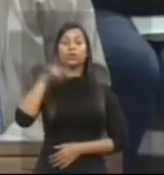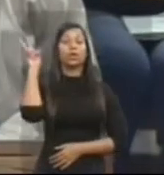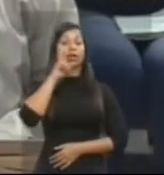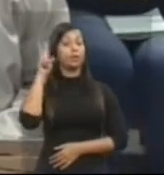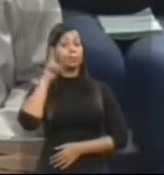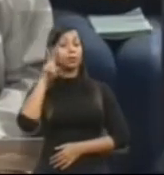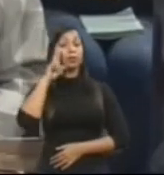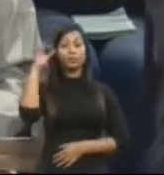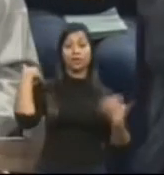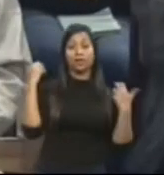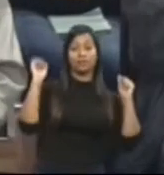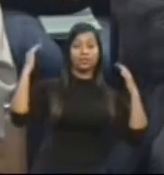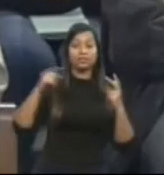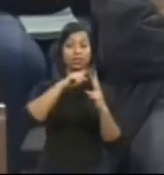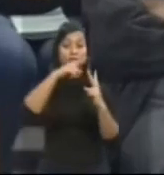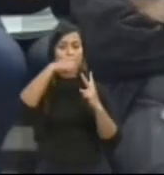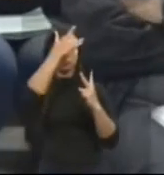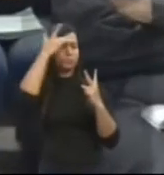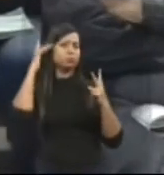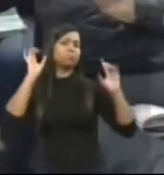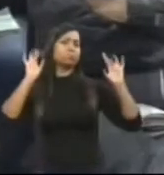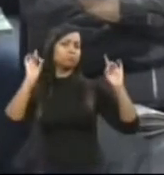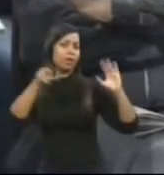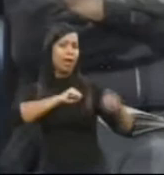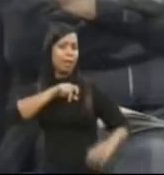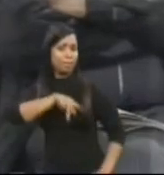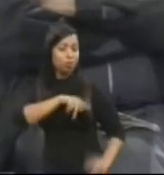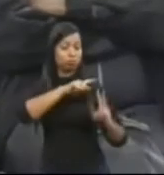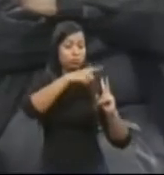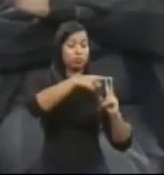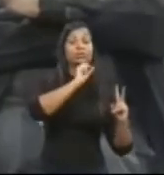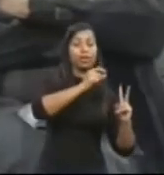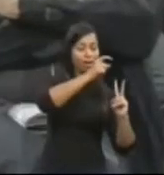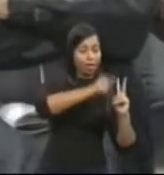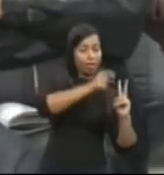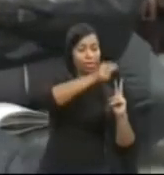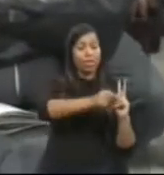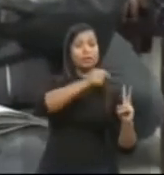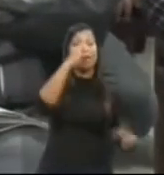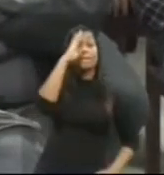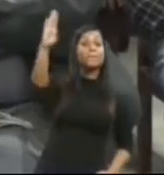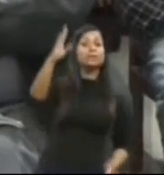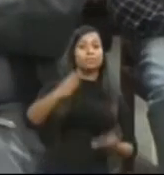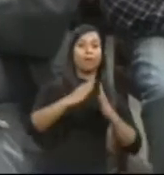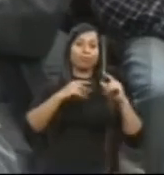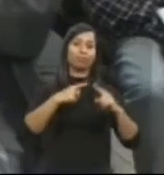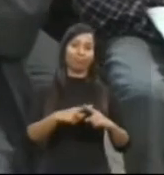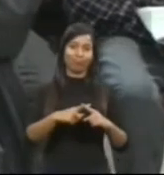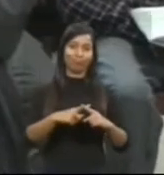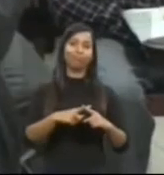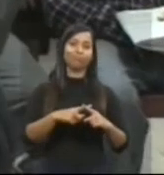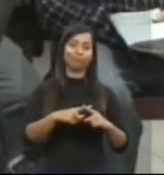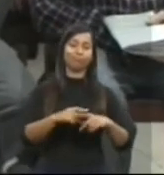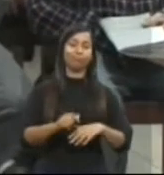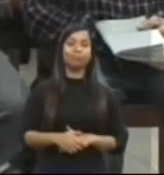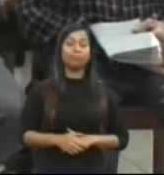celebramos a festa de dois grandes apóstolos, que são as colunas principais da